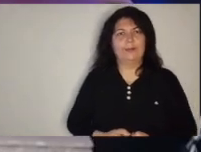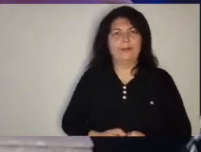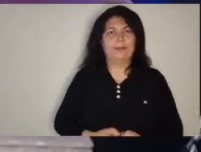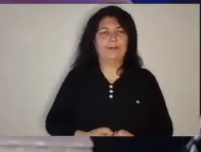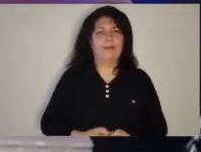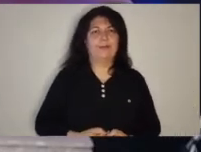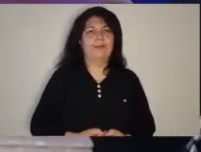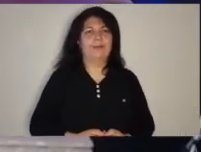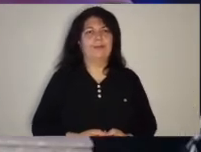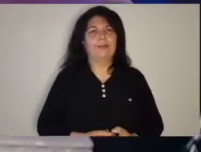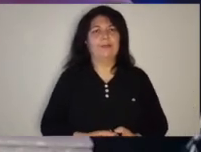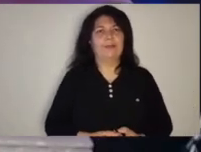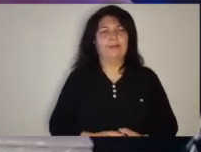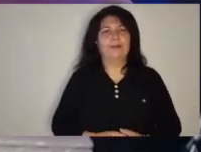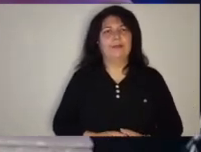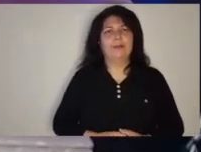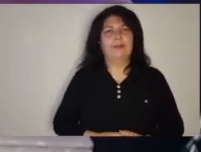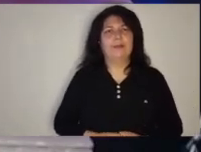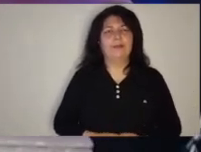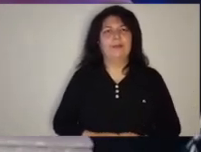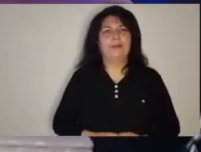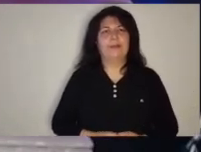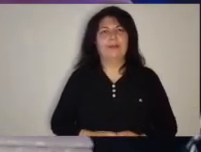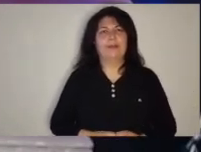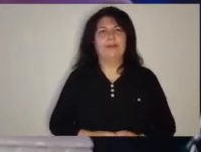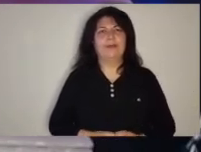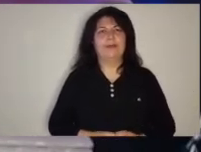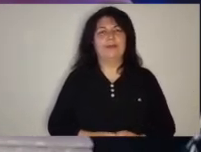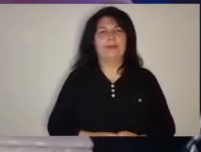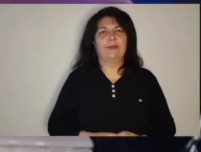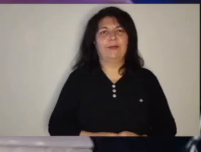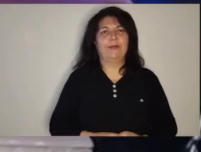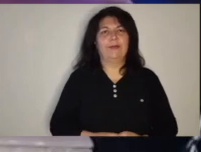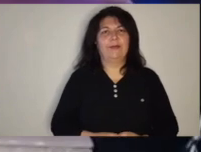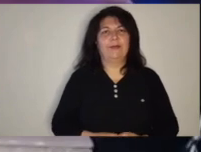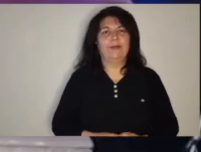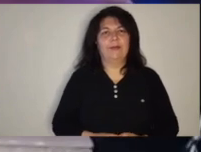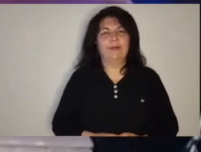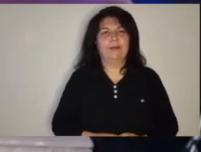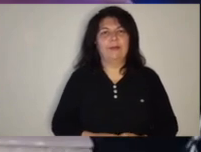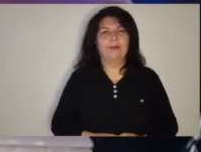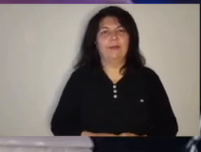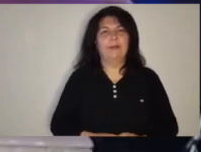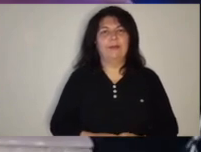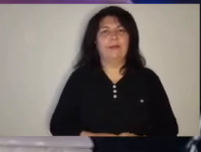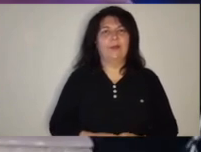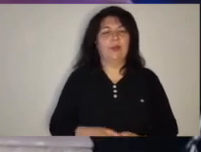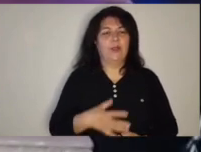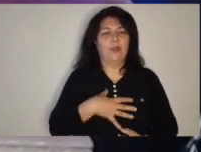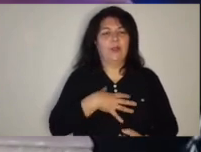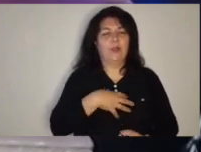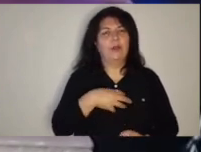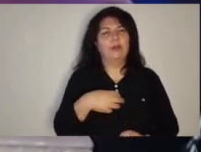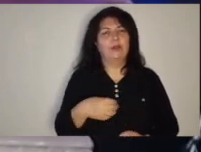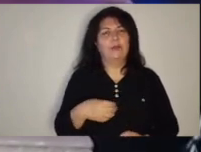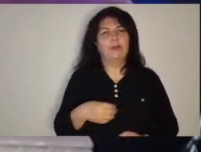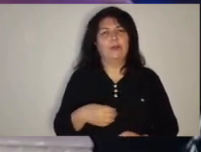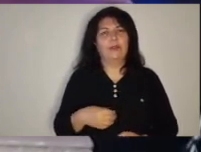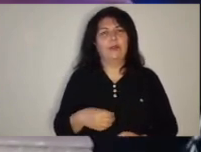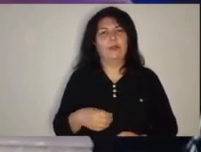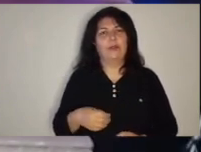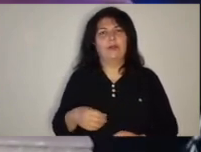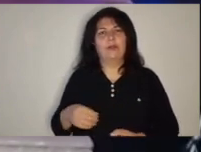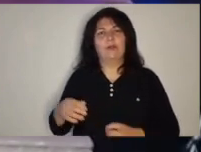filhos de Obed-edom, Semaías, o primogênito, Jeozabade, o segundo, Joal o